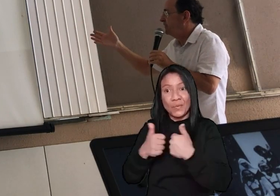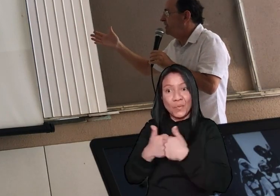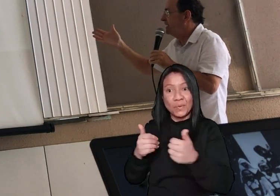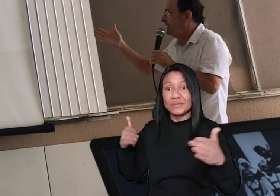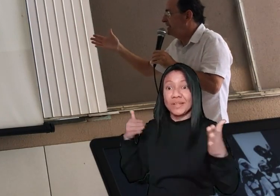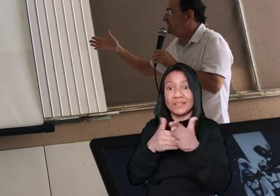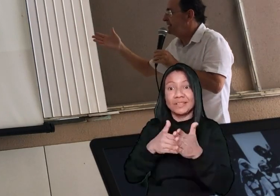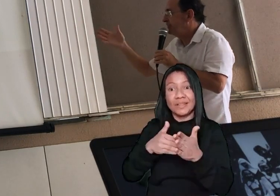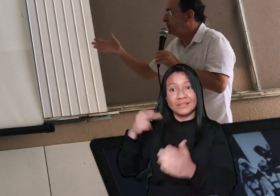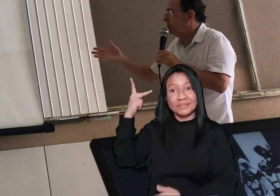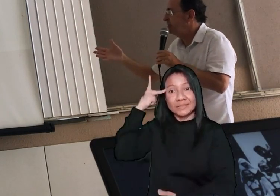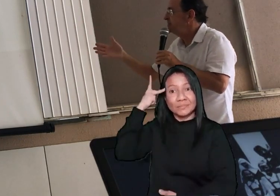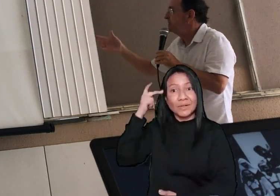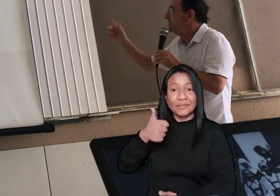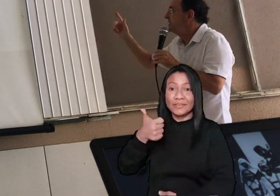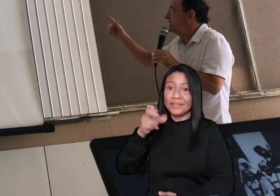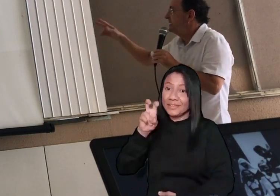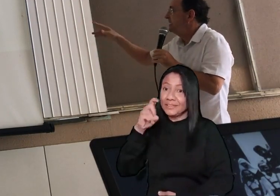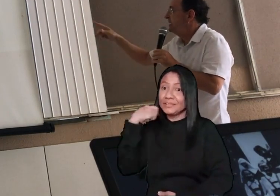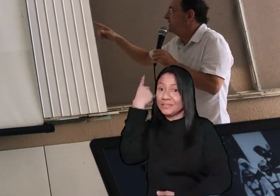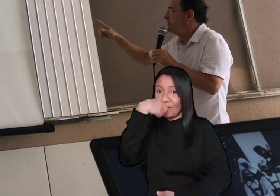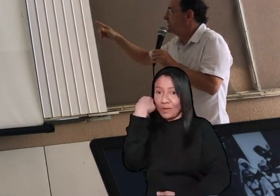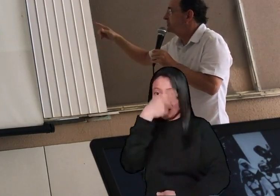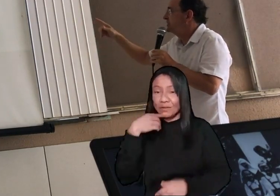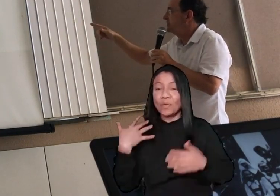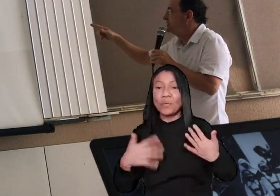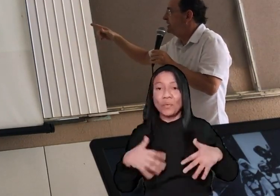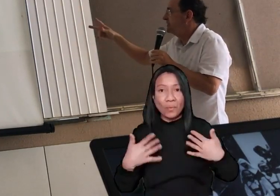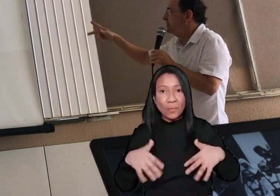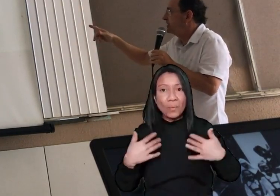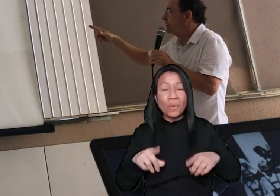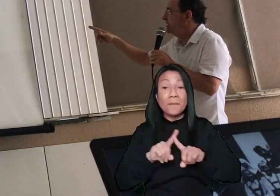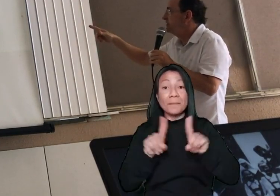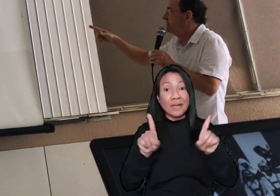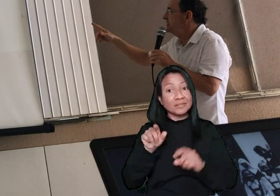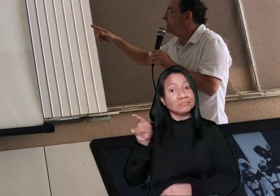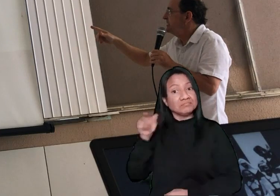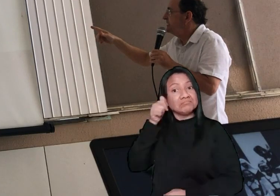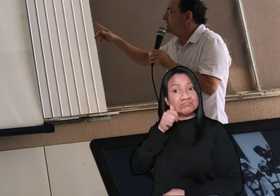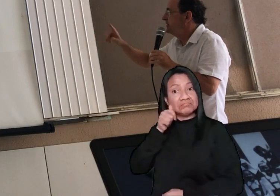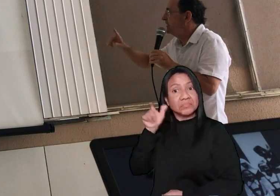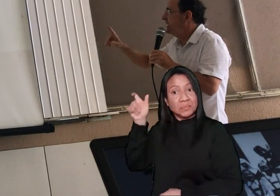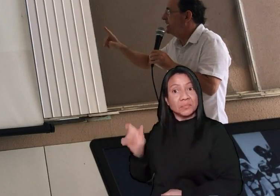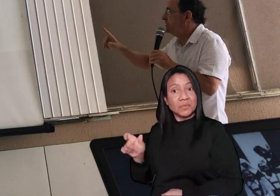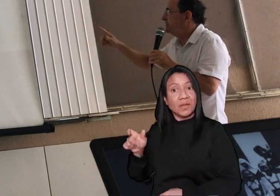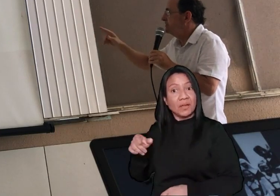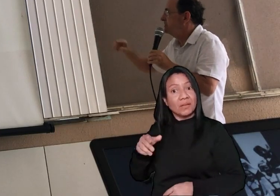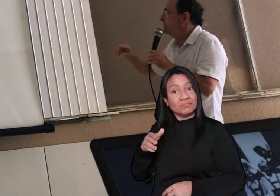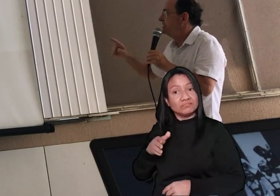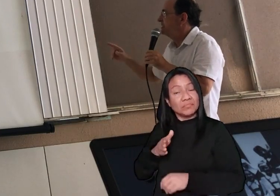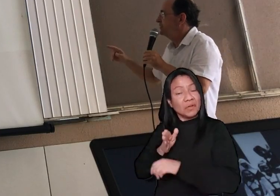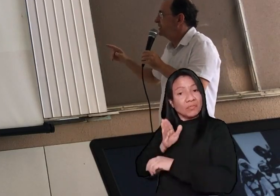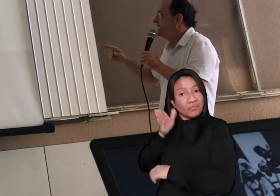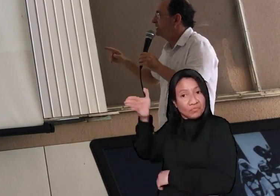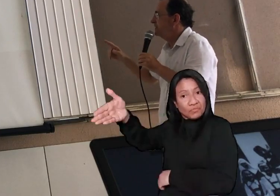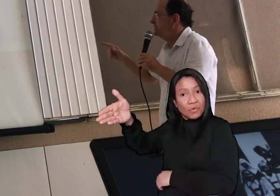Mas ela foi lá e ela ficou, outras duas, uma era de Pato Branco, não ficaram